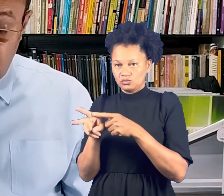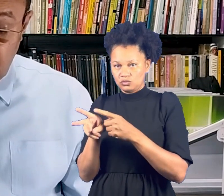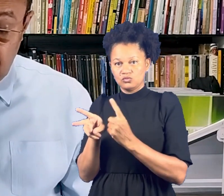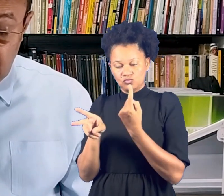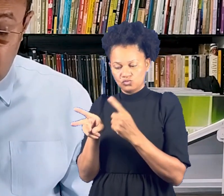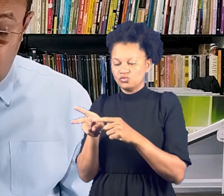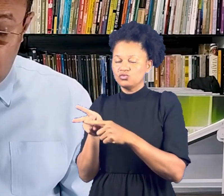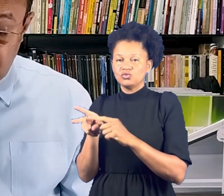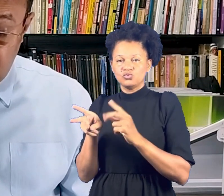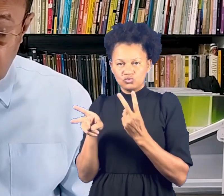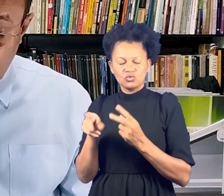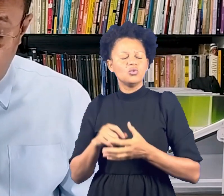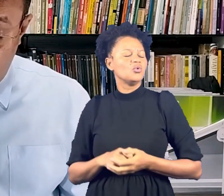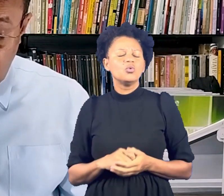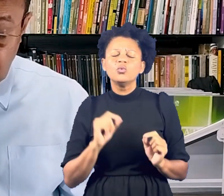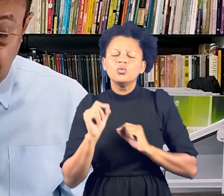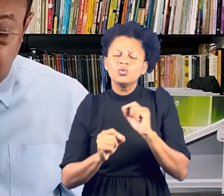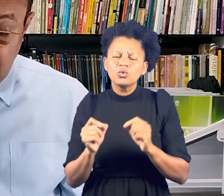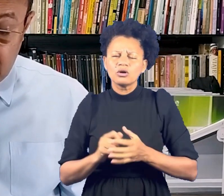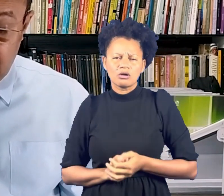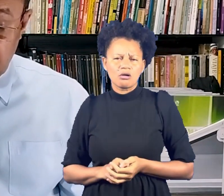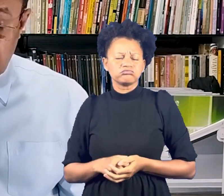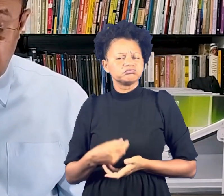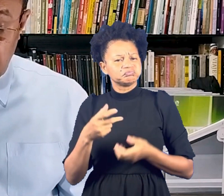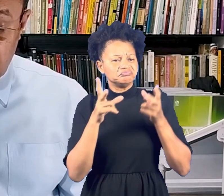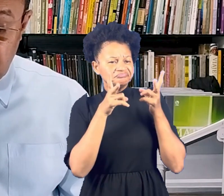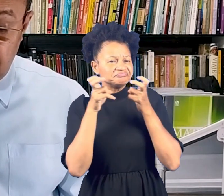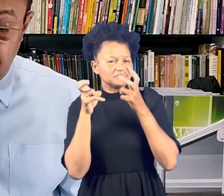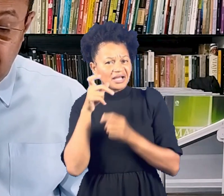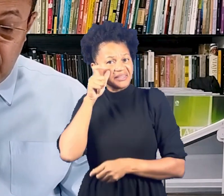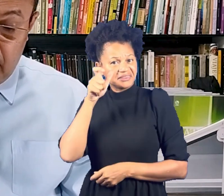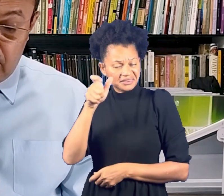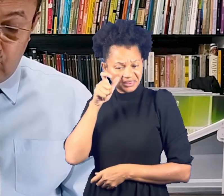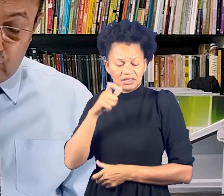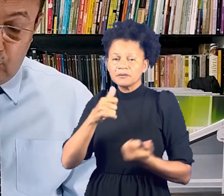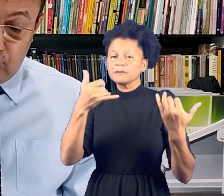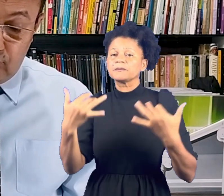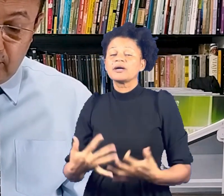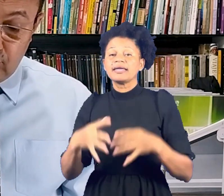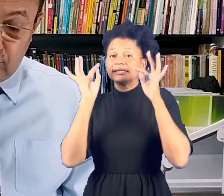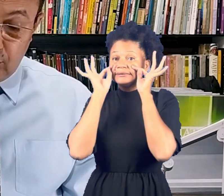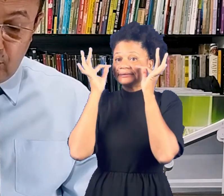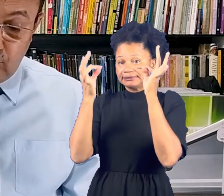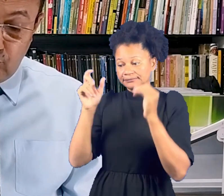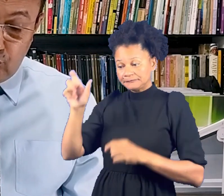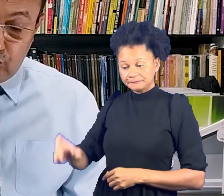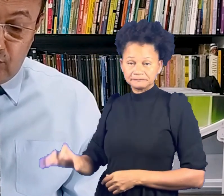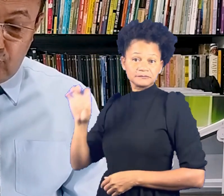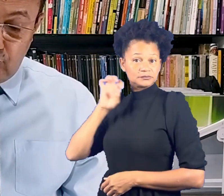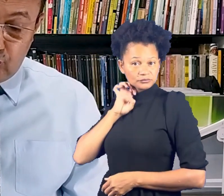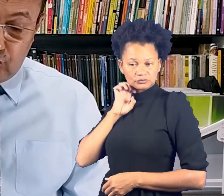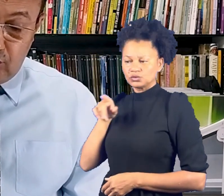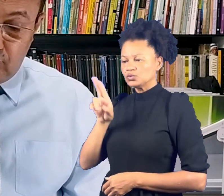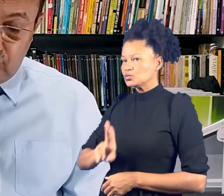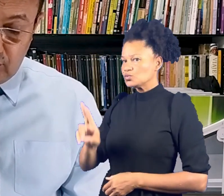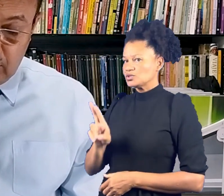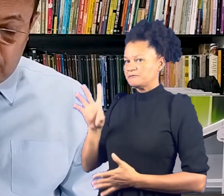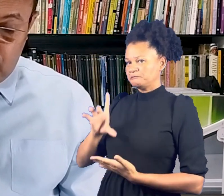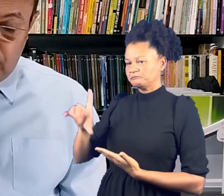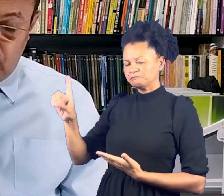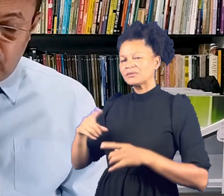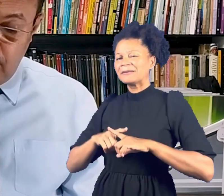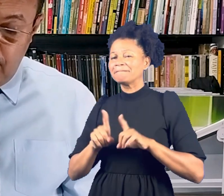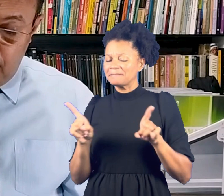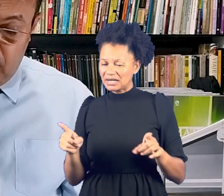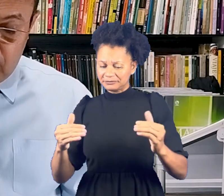nós vamos ver também aqui observações interessantes, né? Aqui no tópico 1 fala do testemunho de Estevão